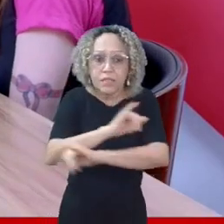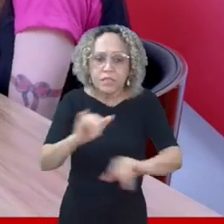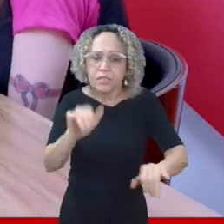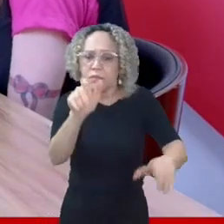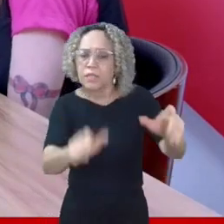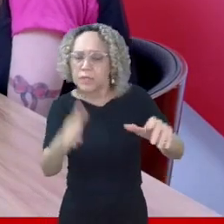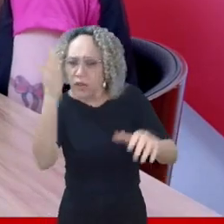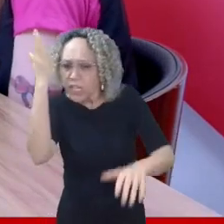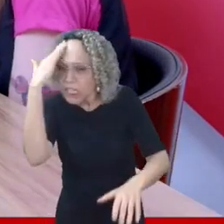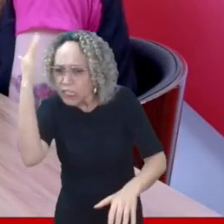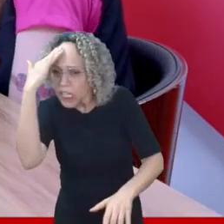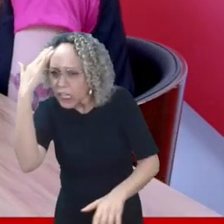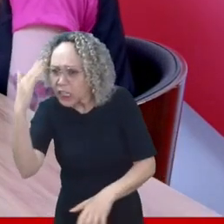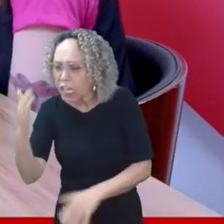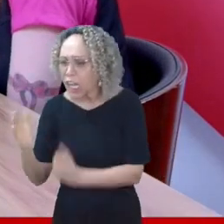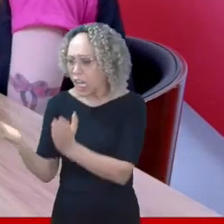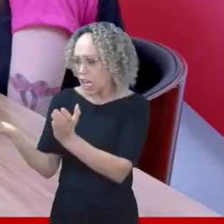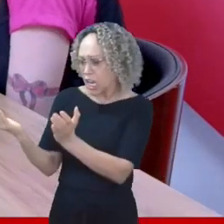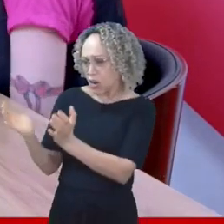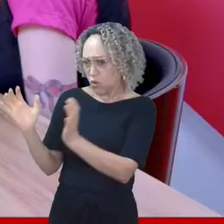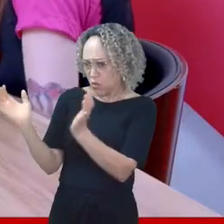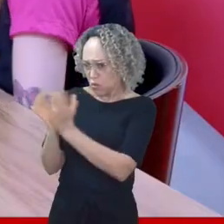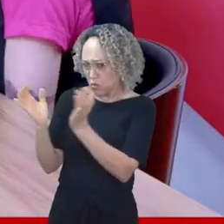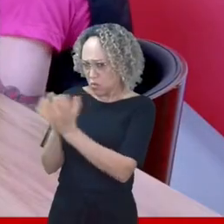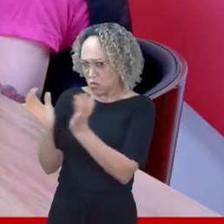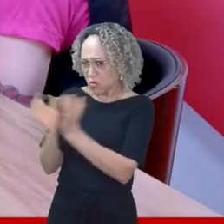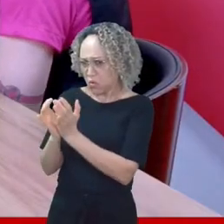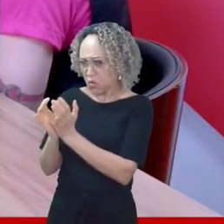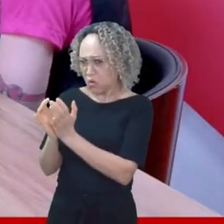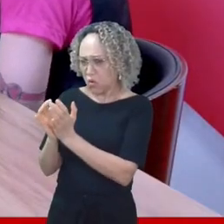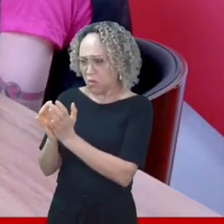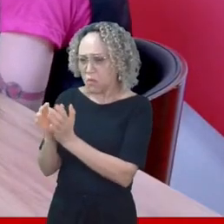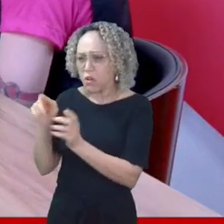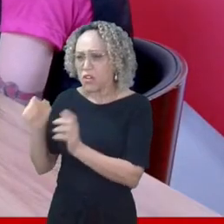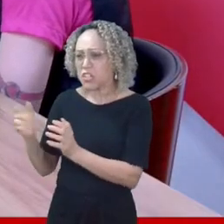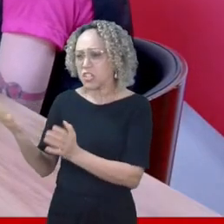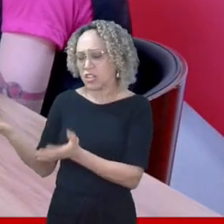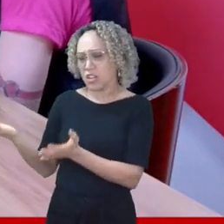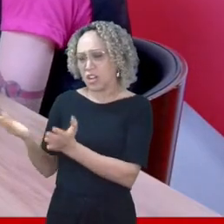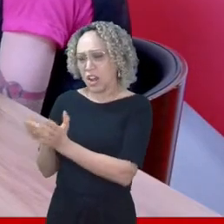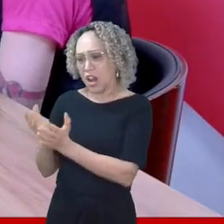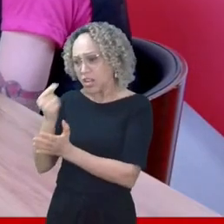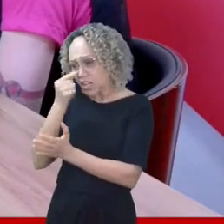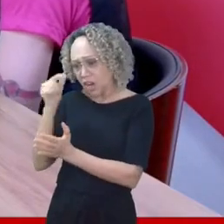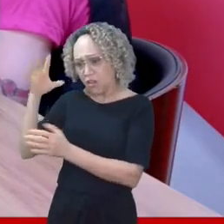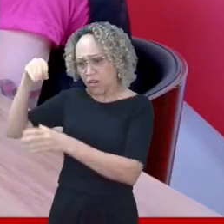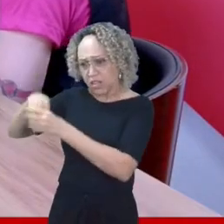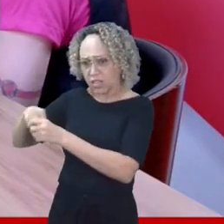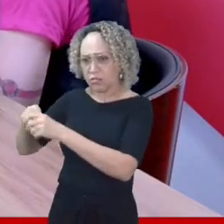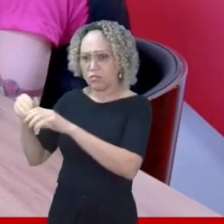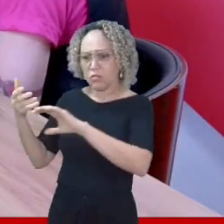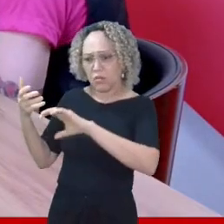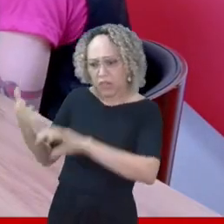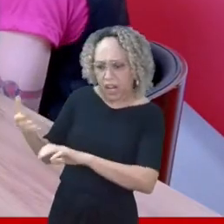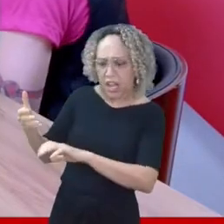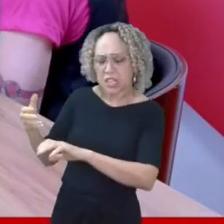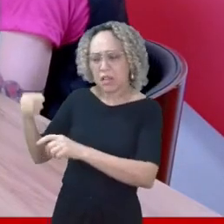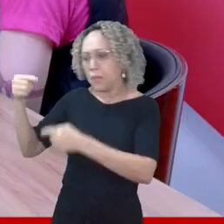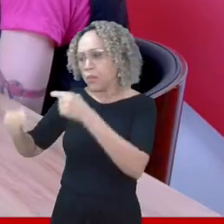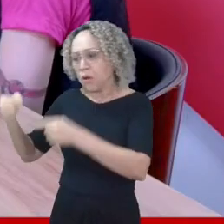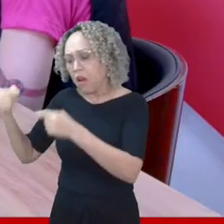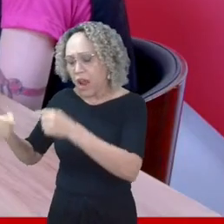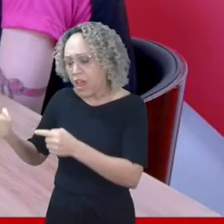e é formalizado e foi oficializado. Foi uma união de pessoas com a mesma mente